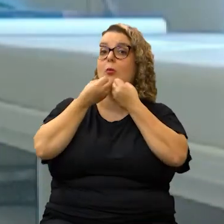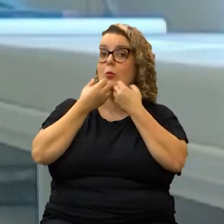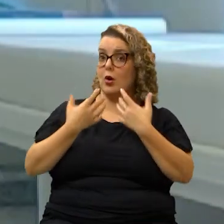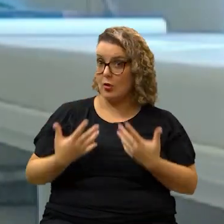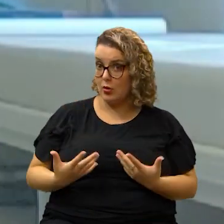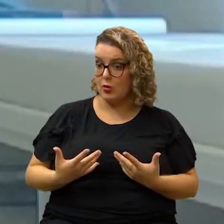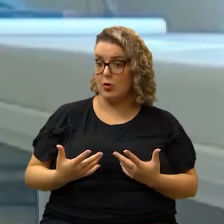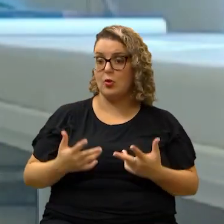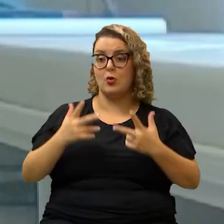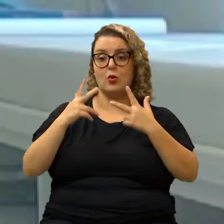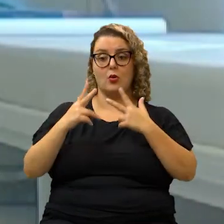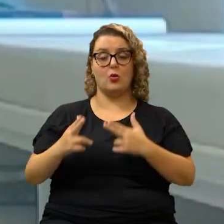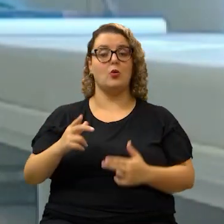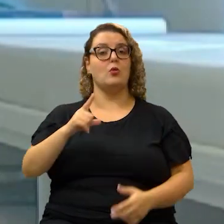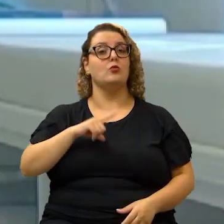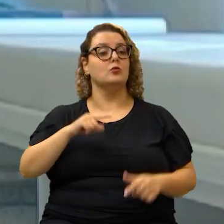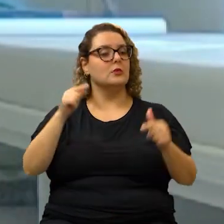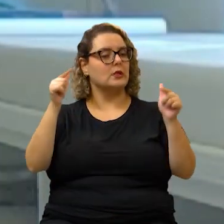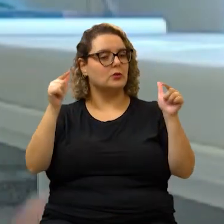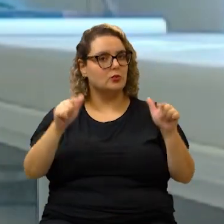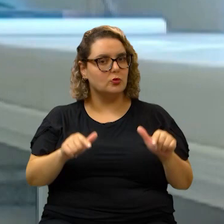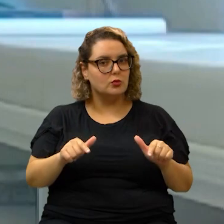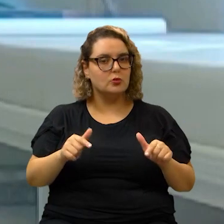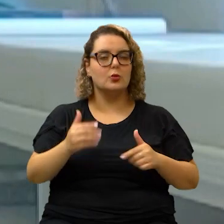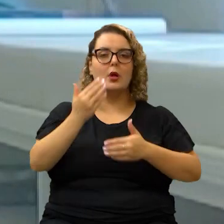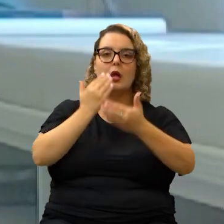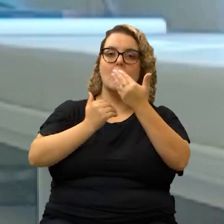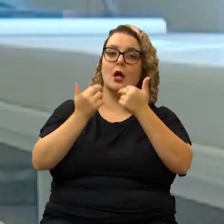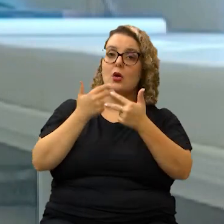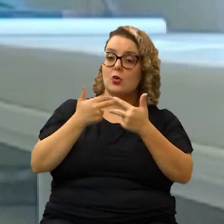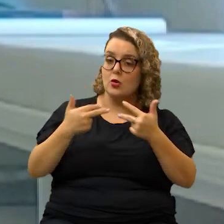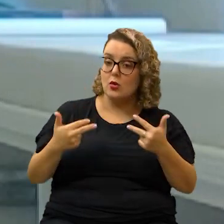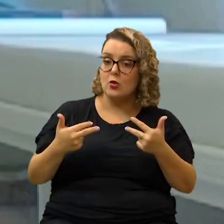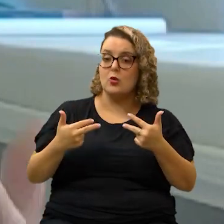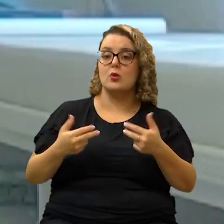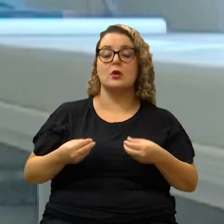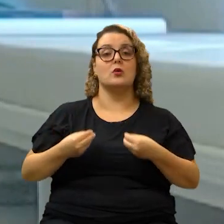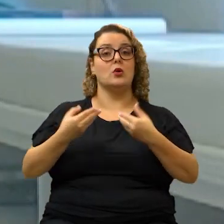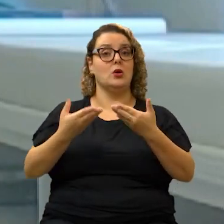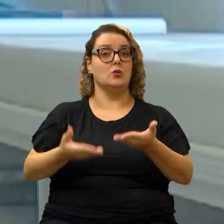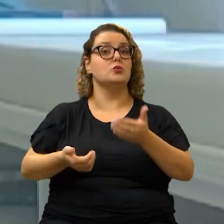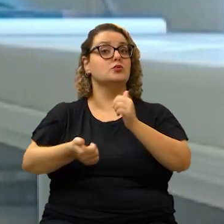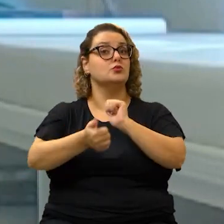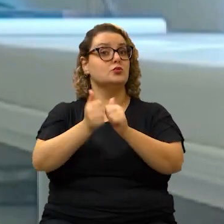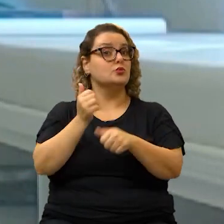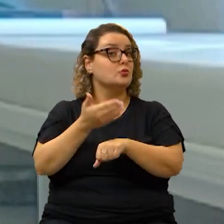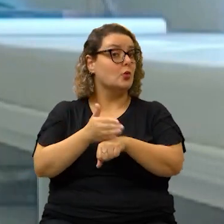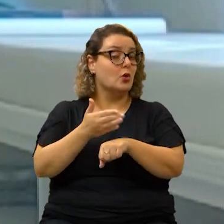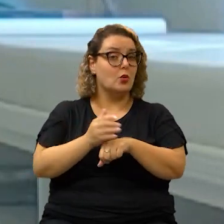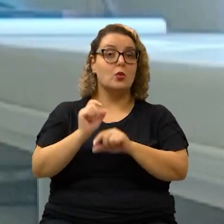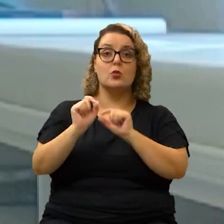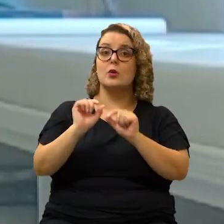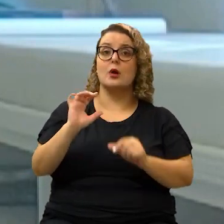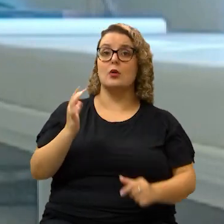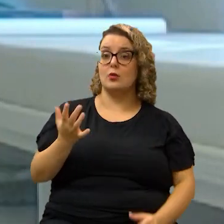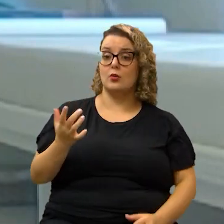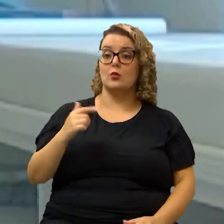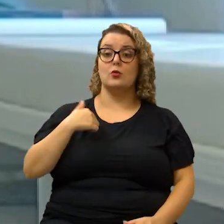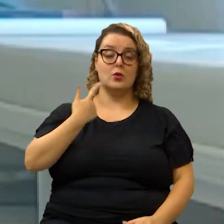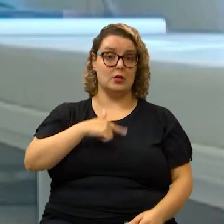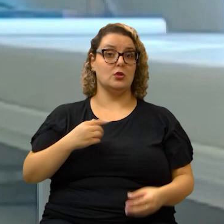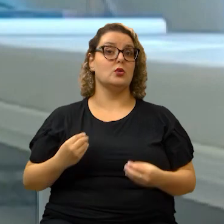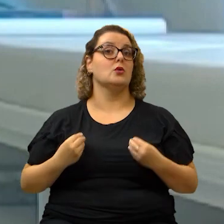acordo com o que tem no ambiente, na alimentação que é ofertada, no esporte que ela pratica, ou seja, o que